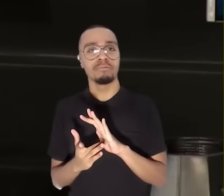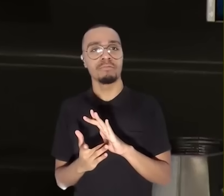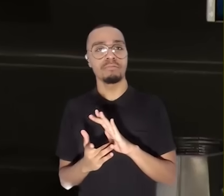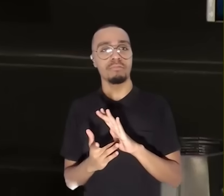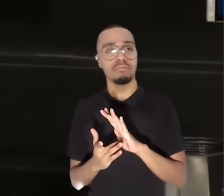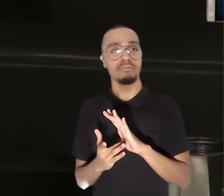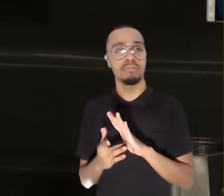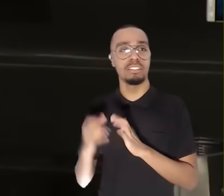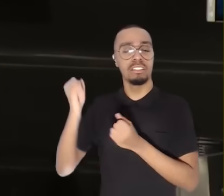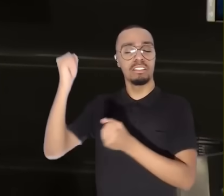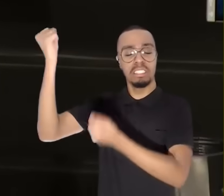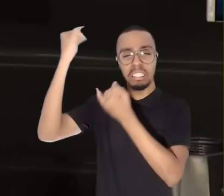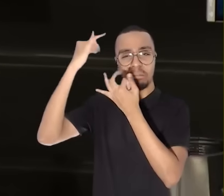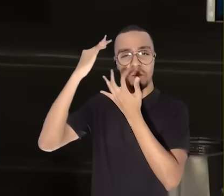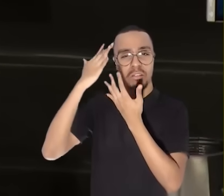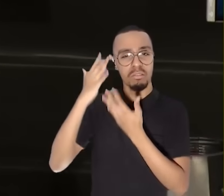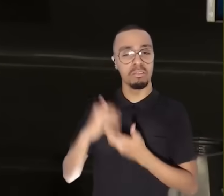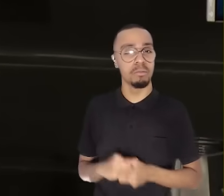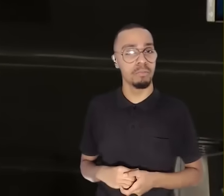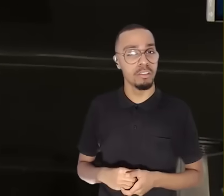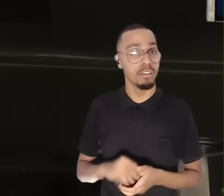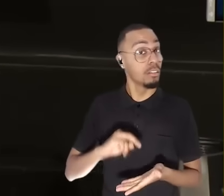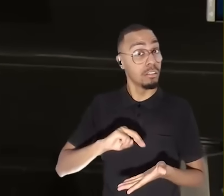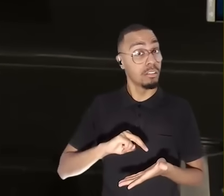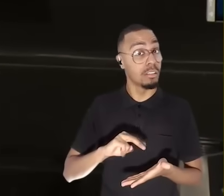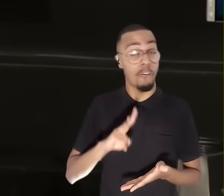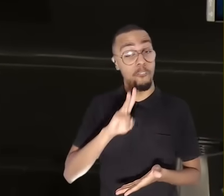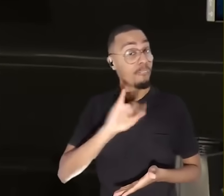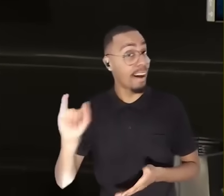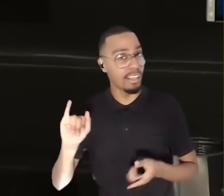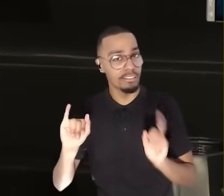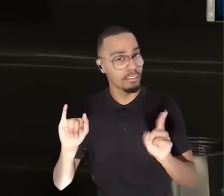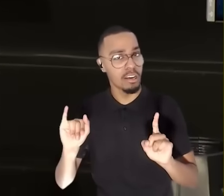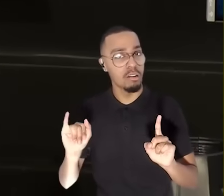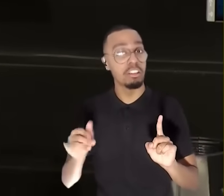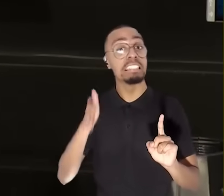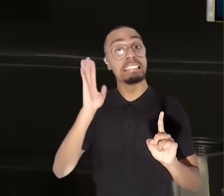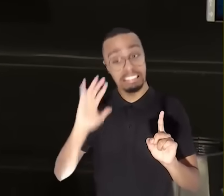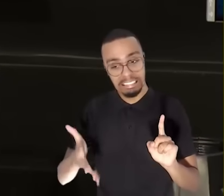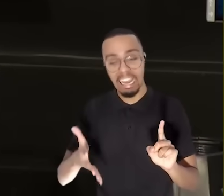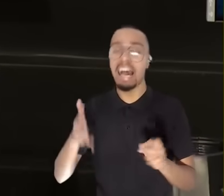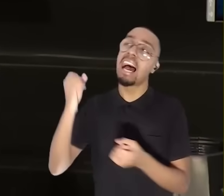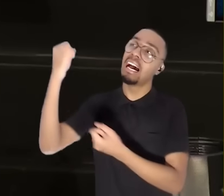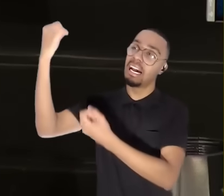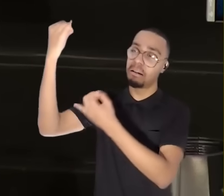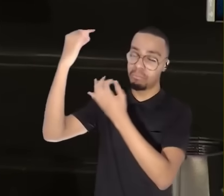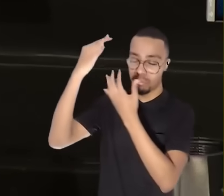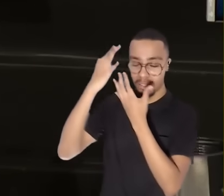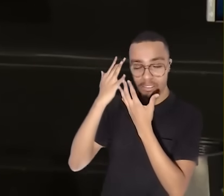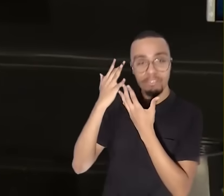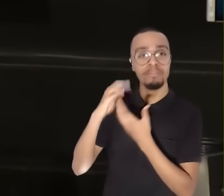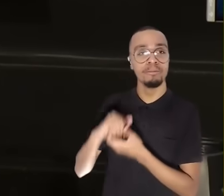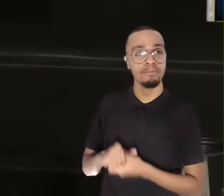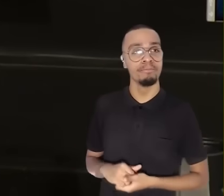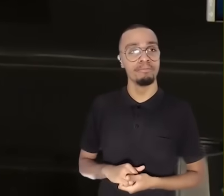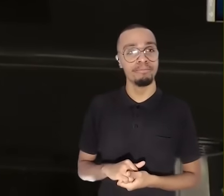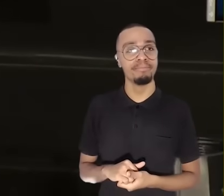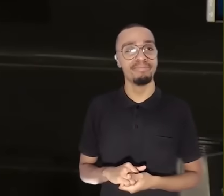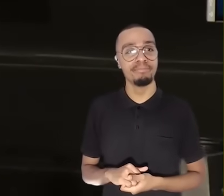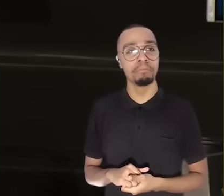que nos, não é que vai abençoar, que nos